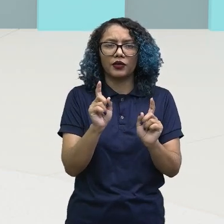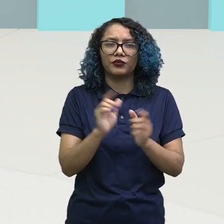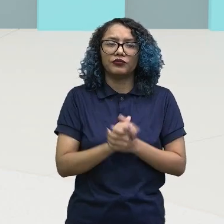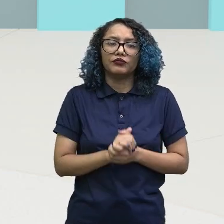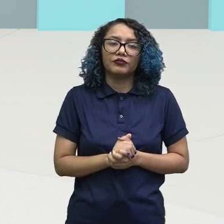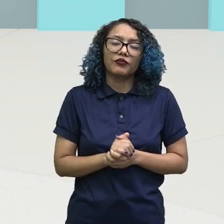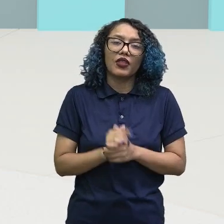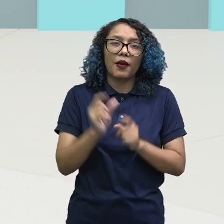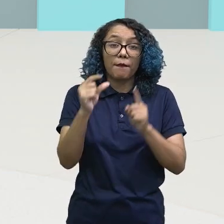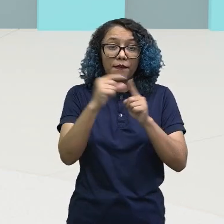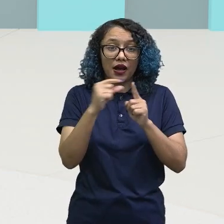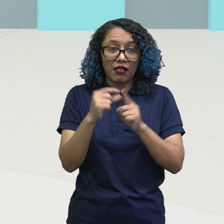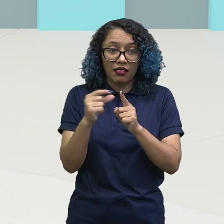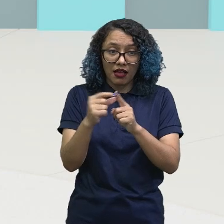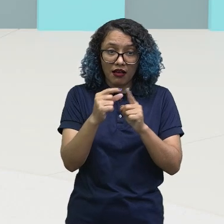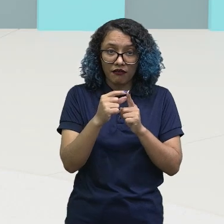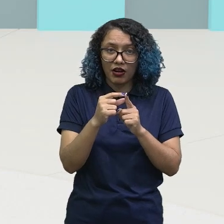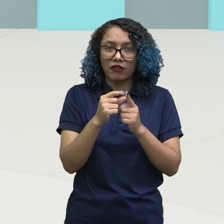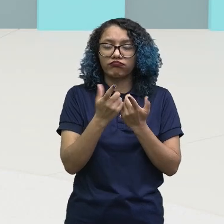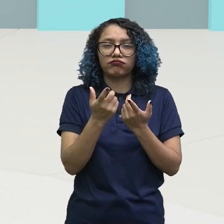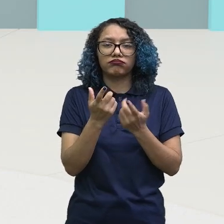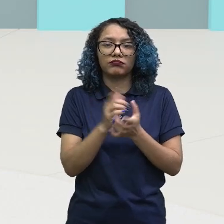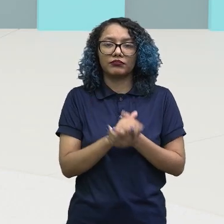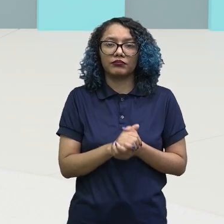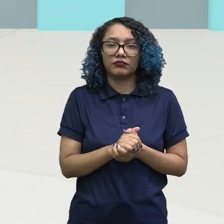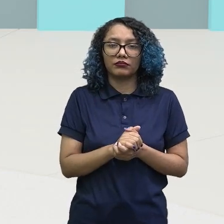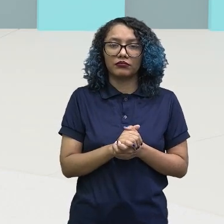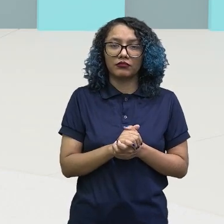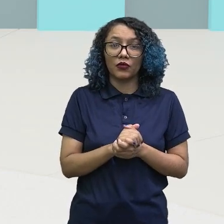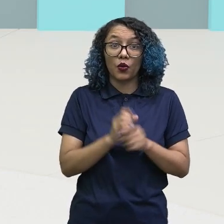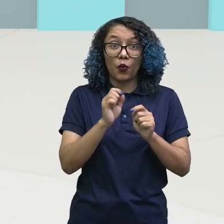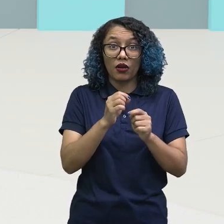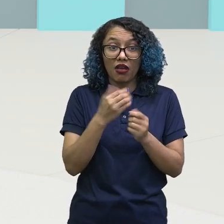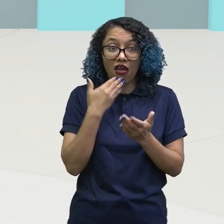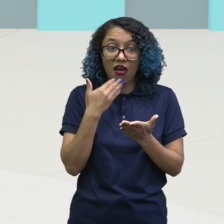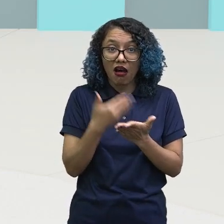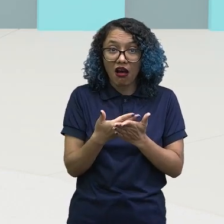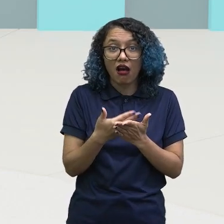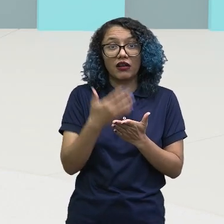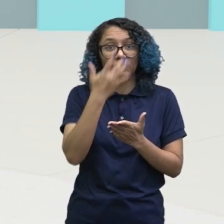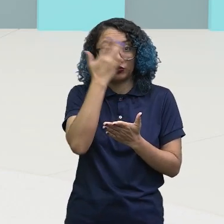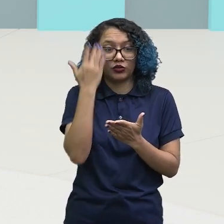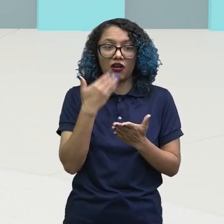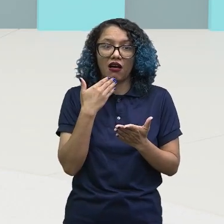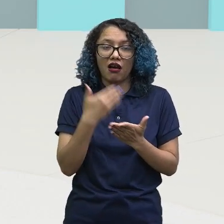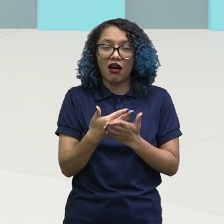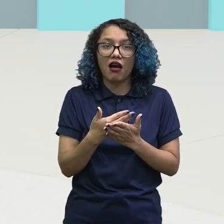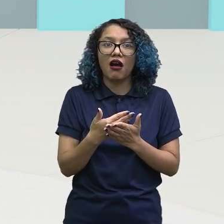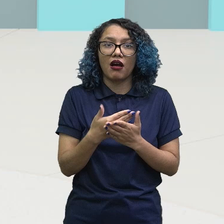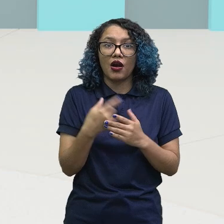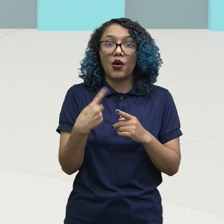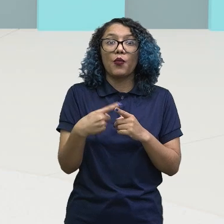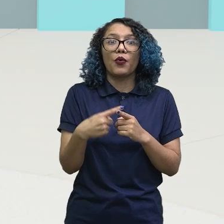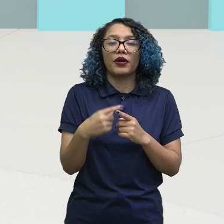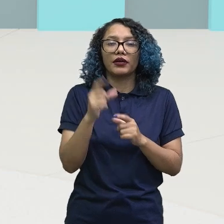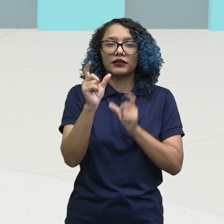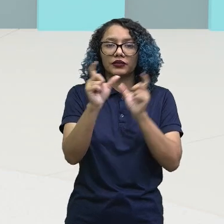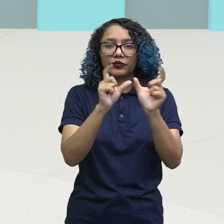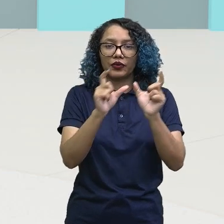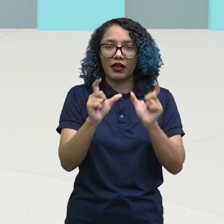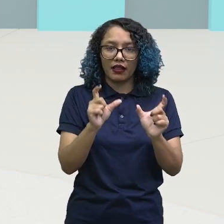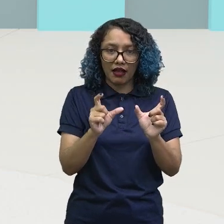mesmo. Que as pessoas da época, inclusive, ficavam assim, meu Deus, horrorizadas, porque afinal, aquelas palavras não